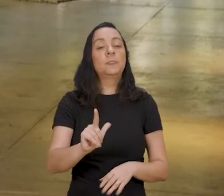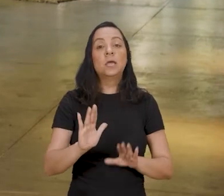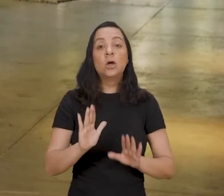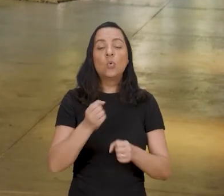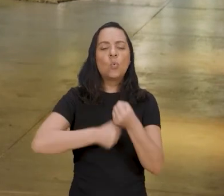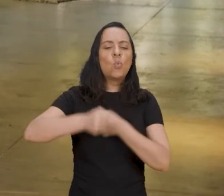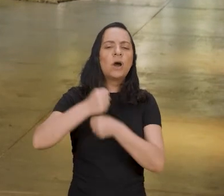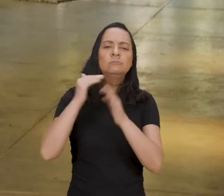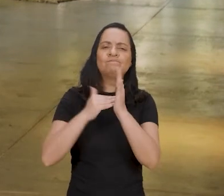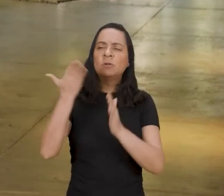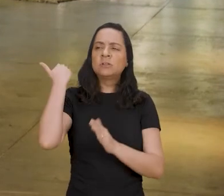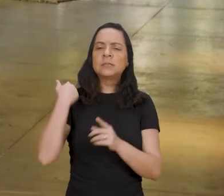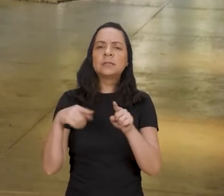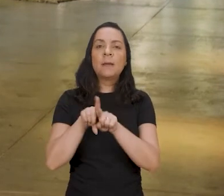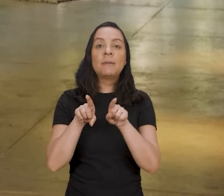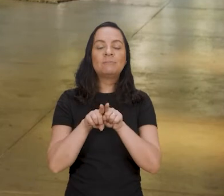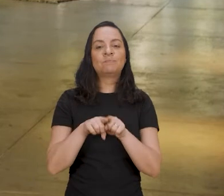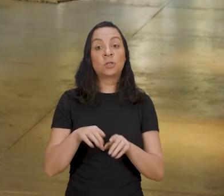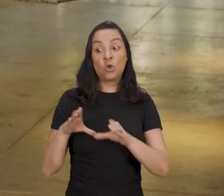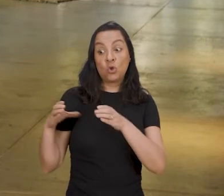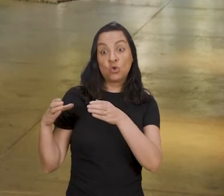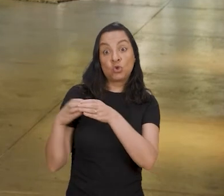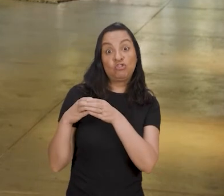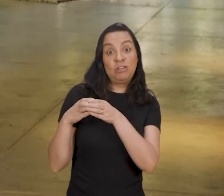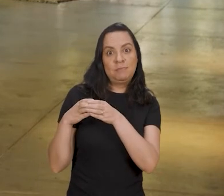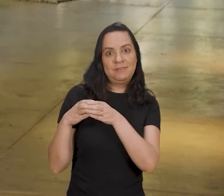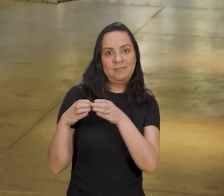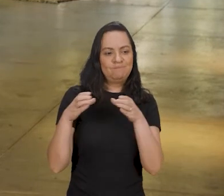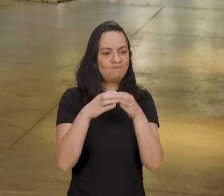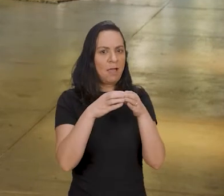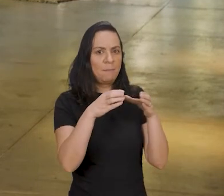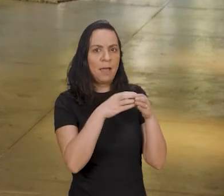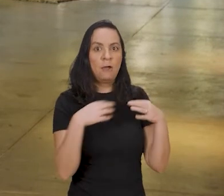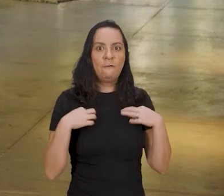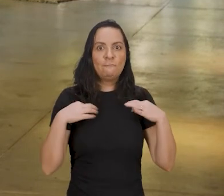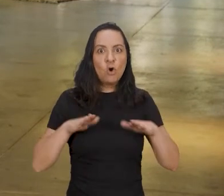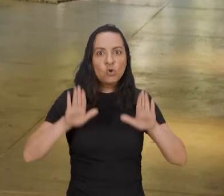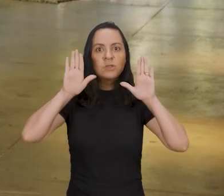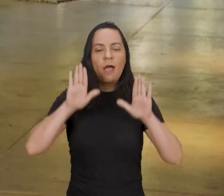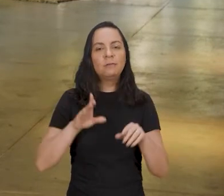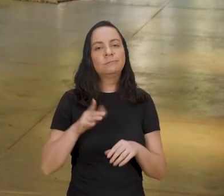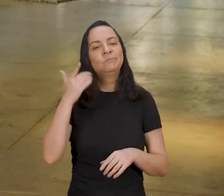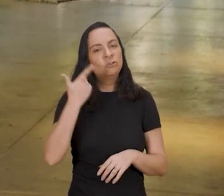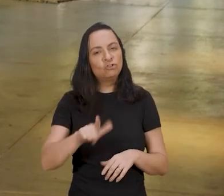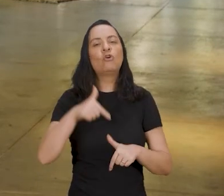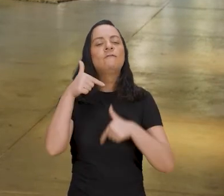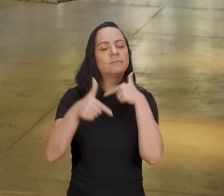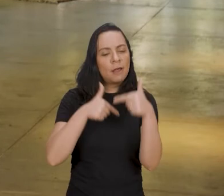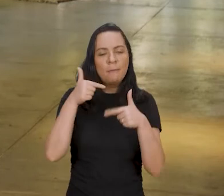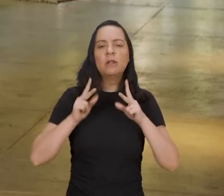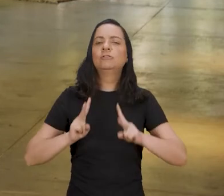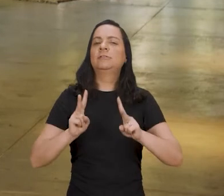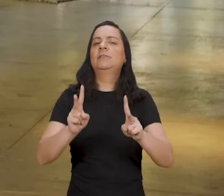último ano, agradeço a todos os nossos times, a todos os nossos voluntários que mais uma vez estão